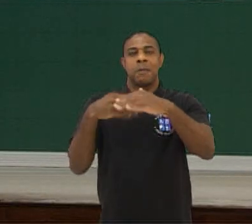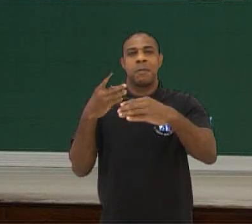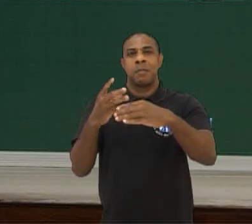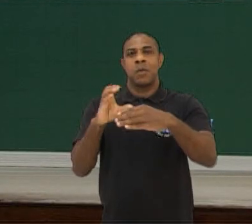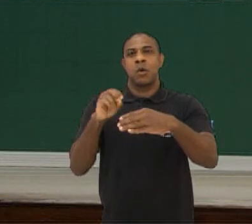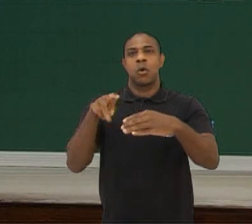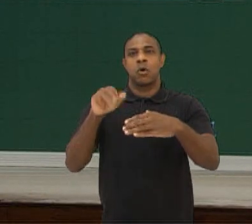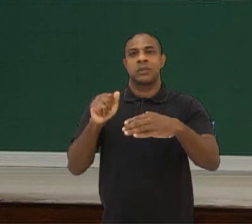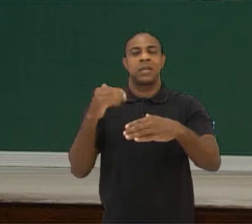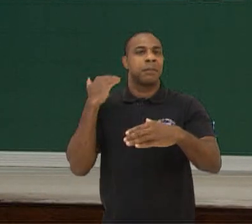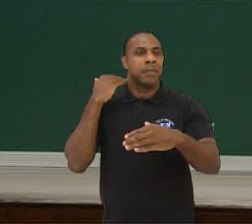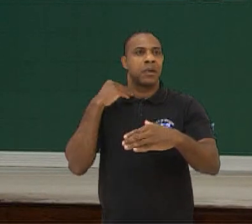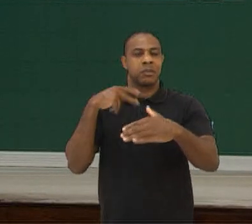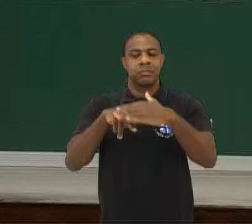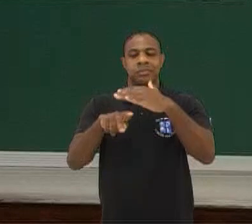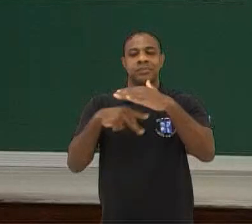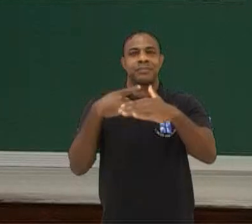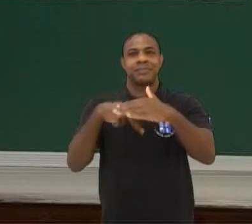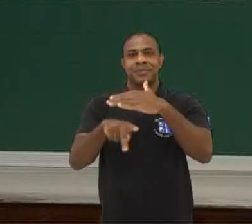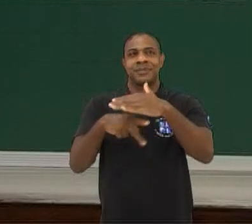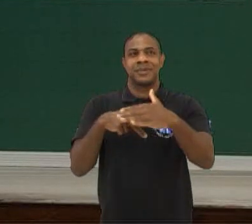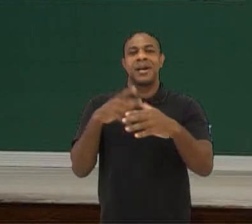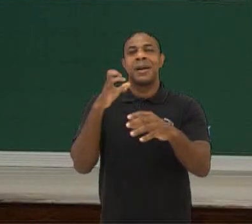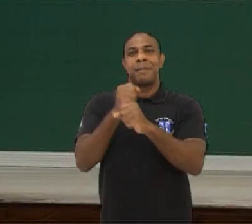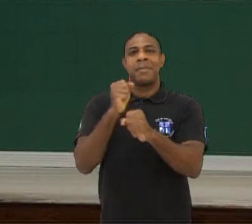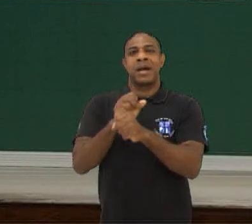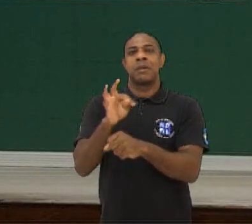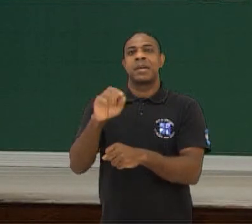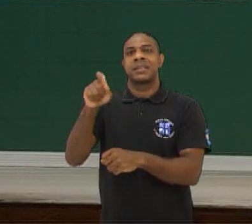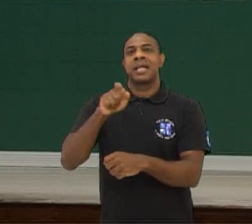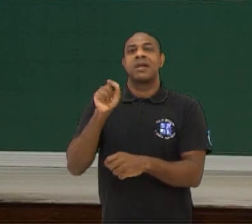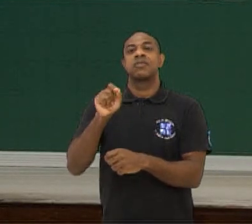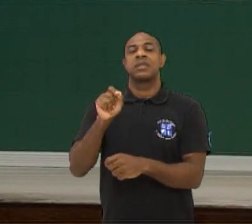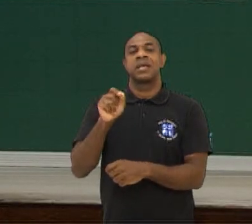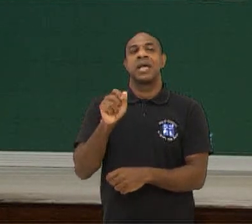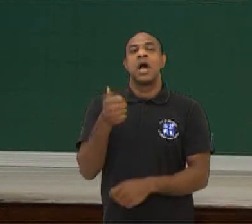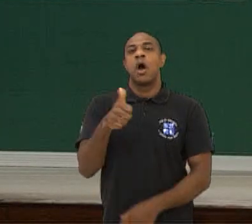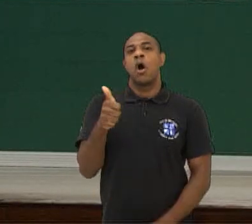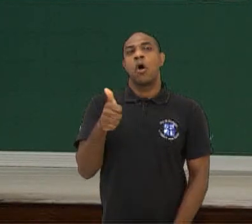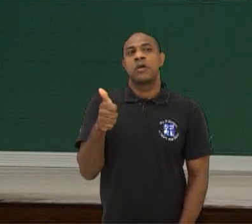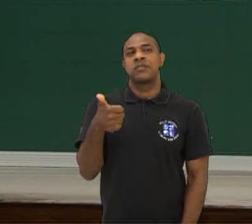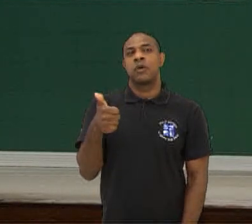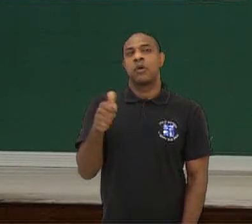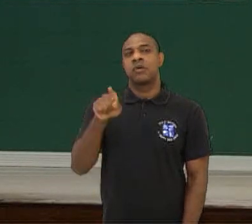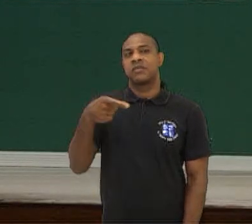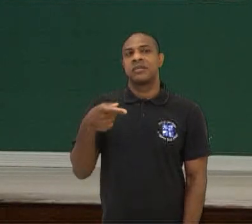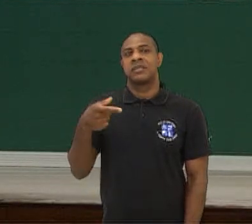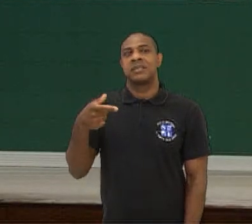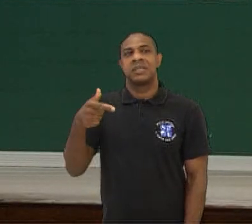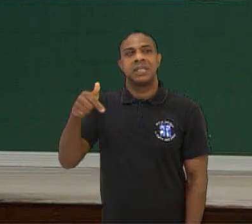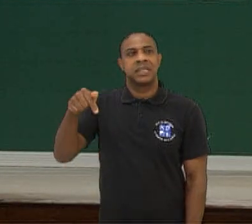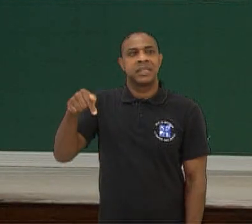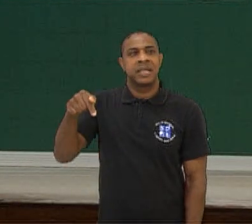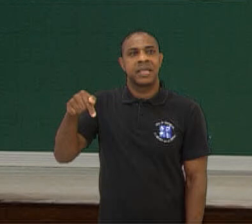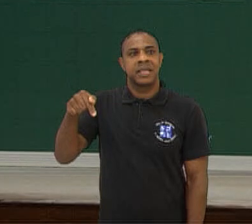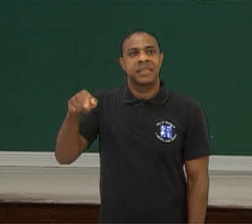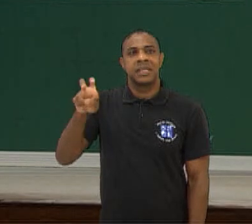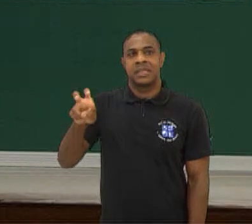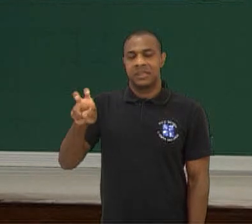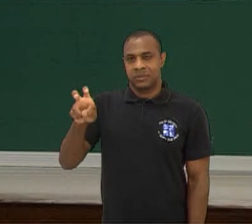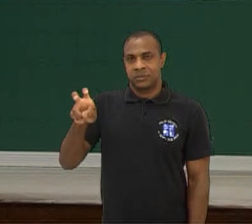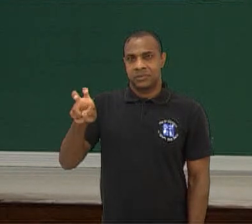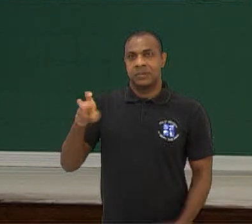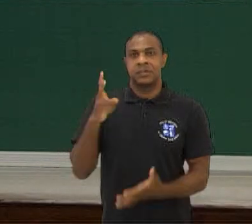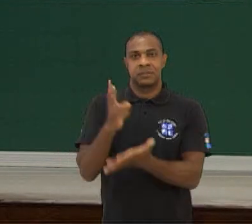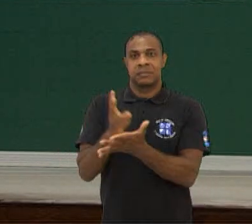umas taxas de manutenção da conta. E nesse banco é R$ 11,75. Esse valor incluía uma taxa fixa